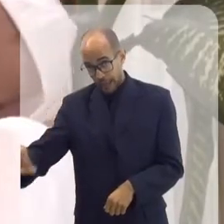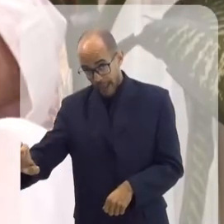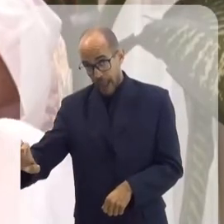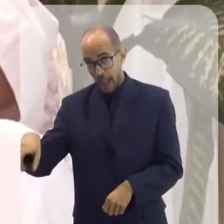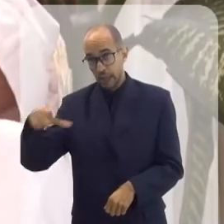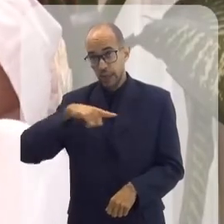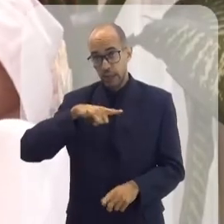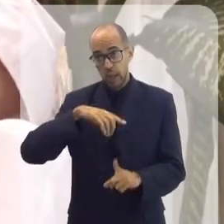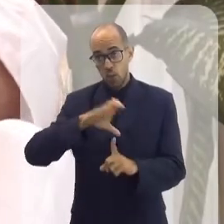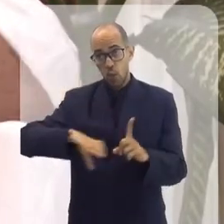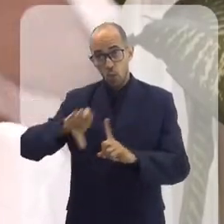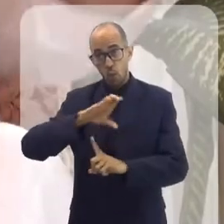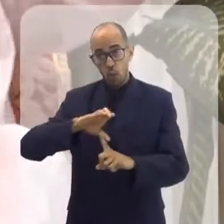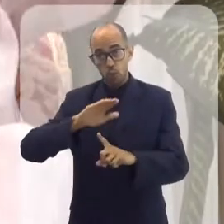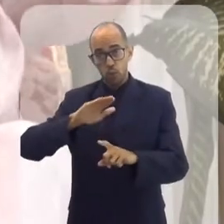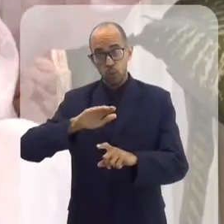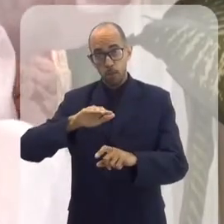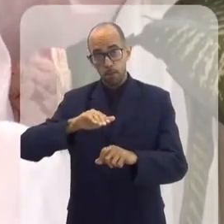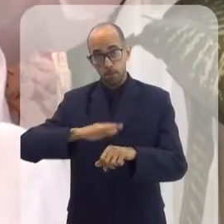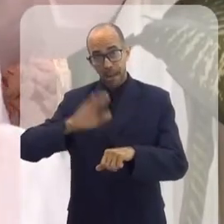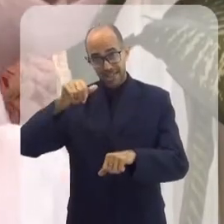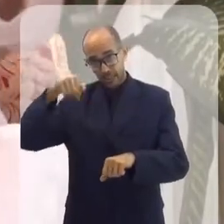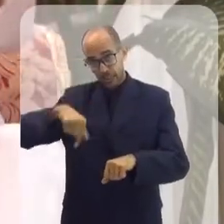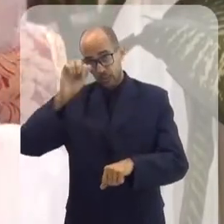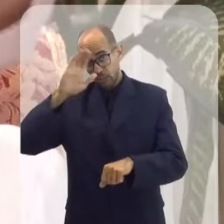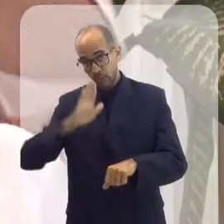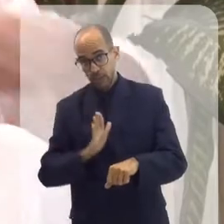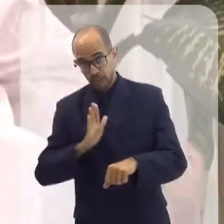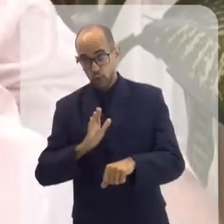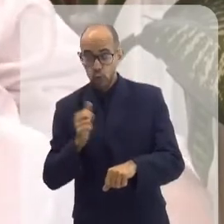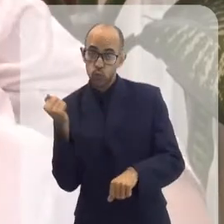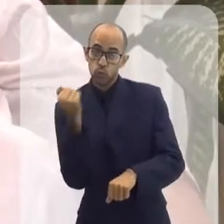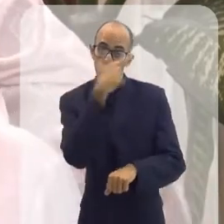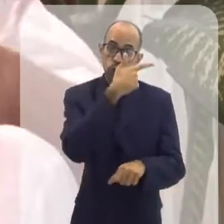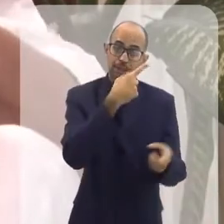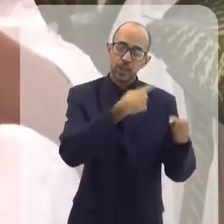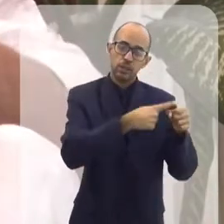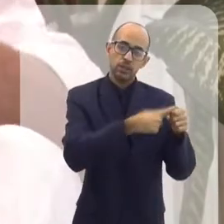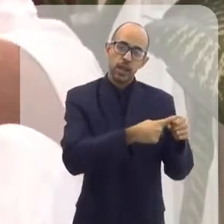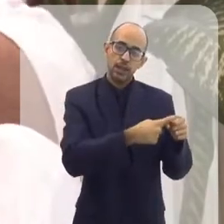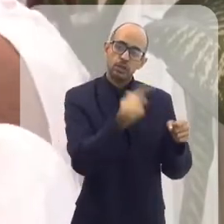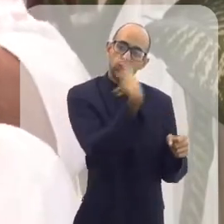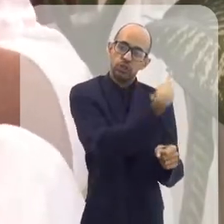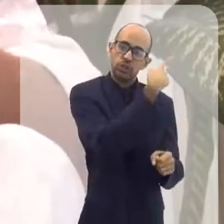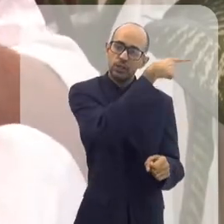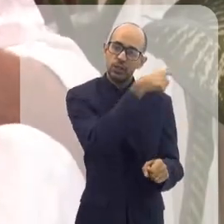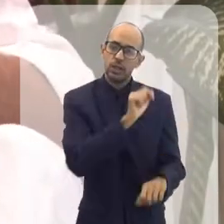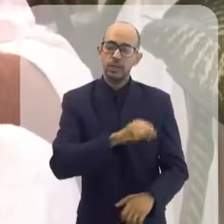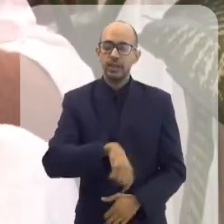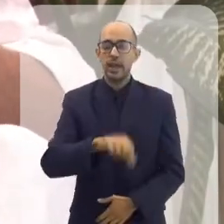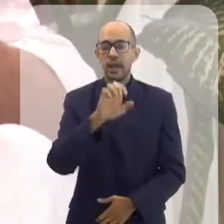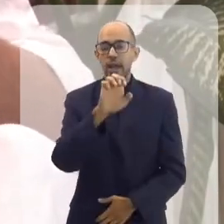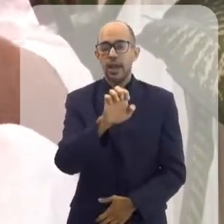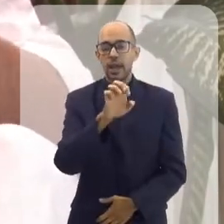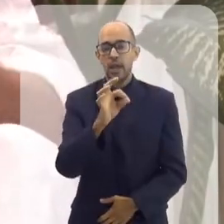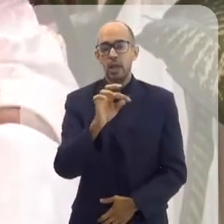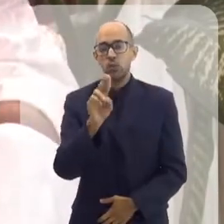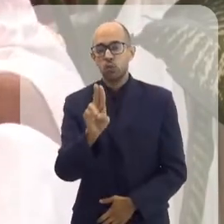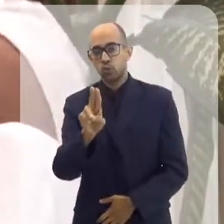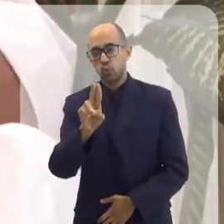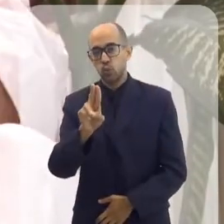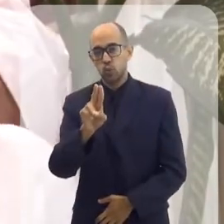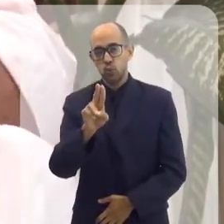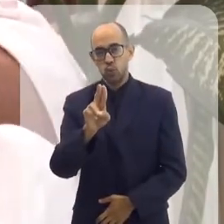mais amplo hoje no Brasil do que na sua cidade de origem que tu que fica hoje na fronteira entre